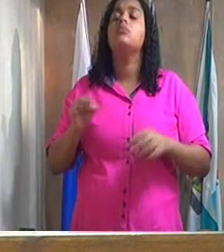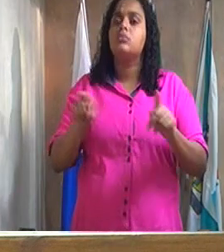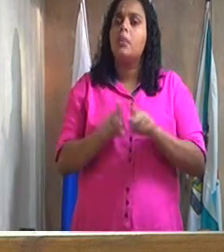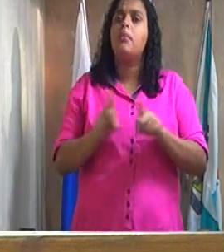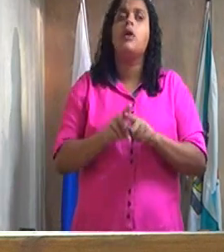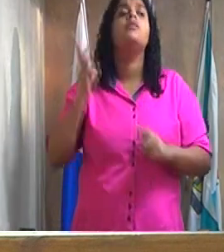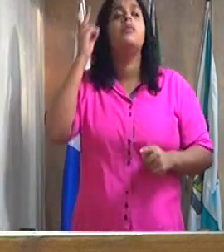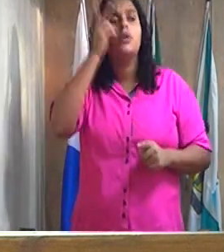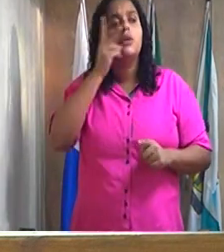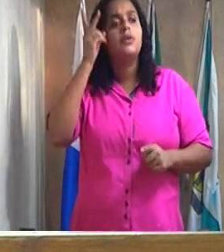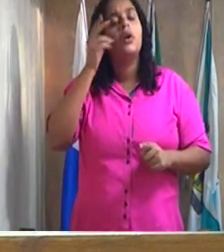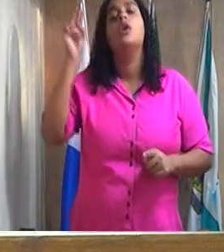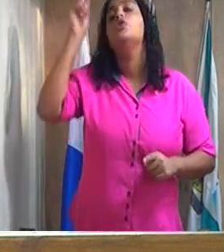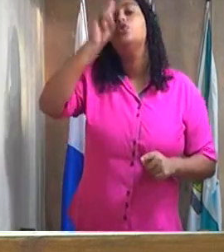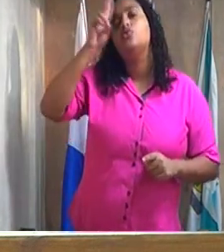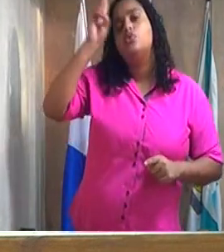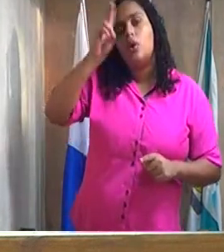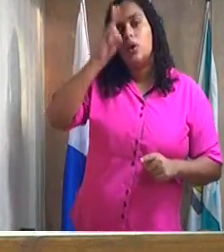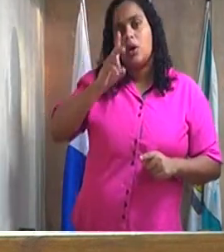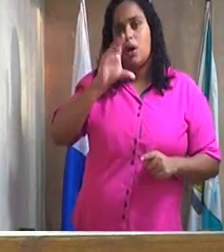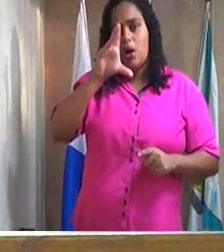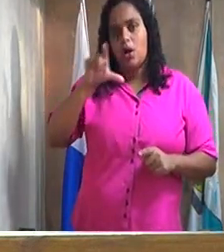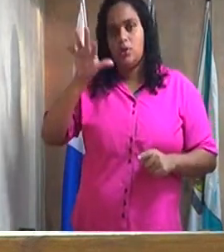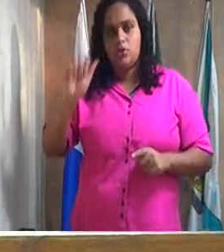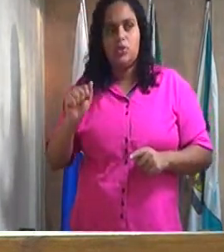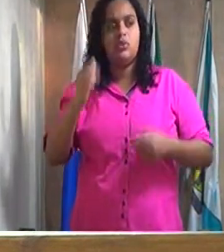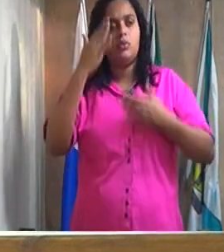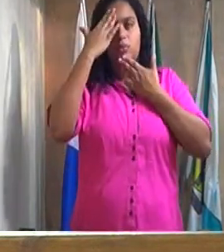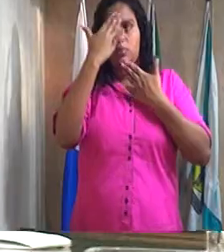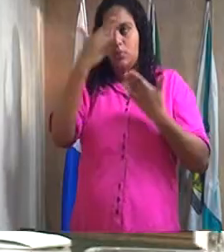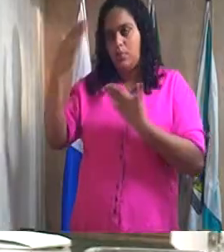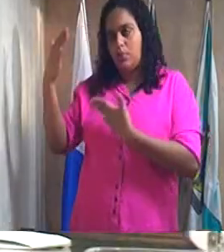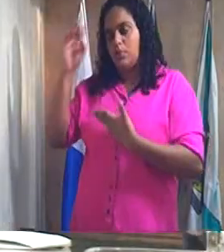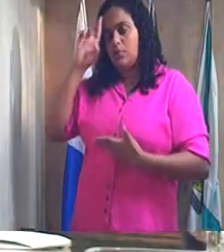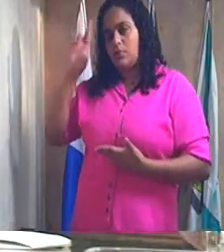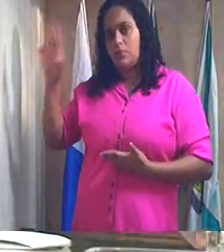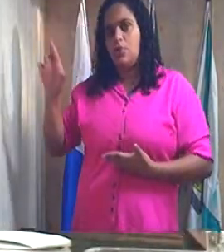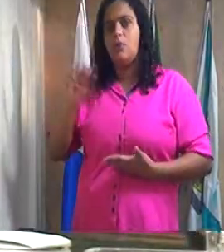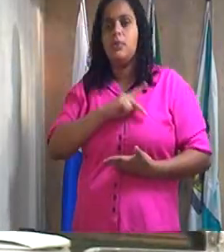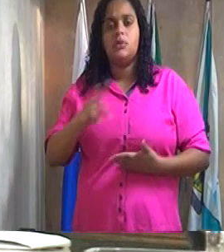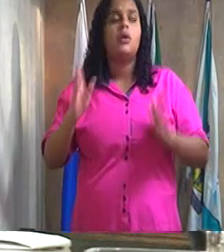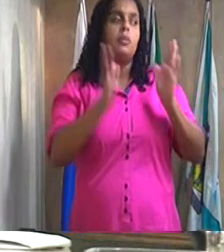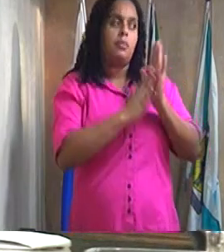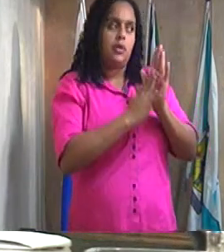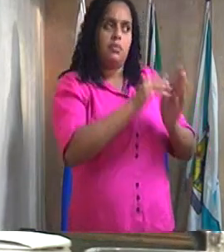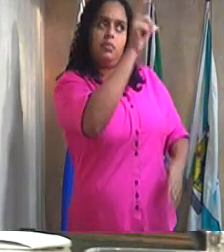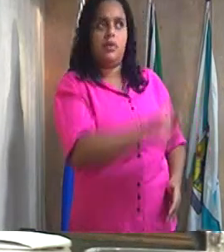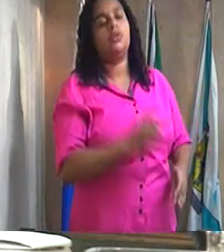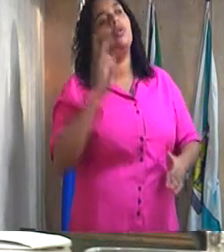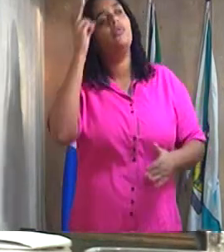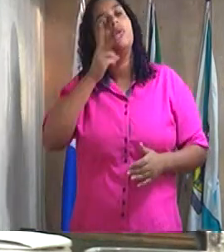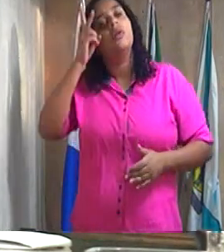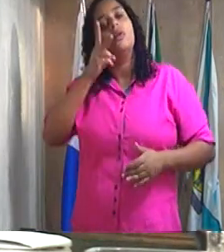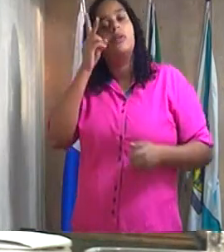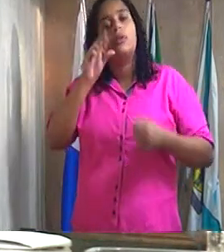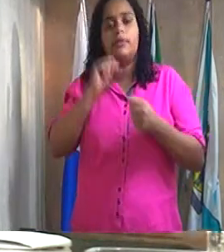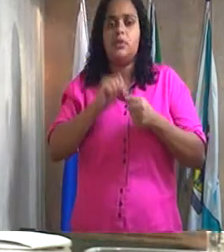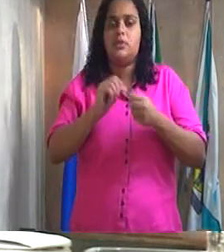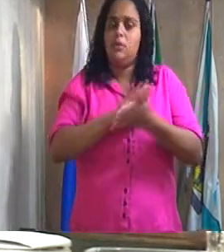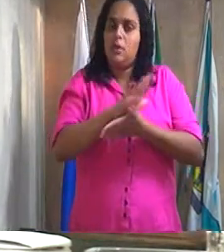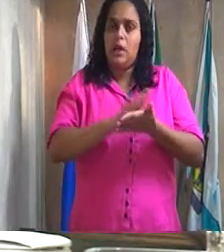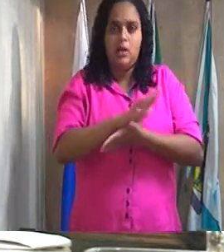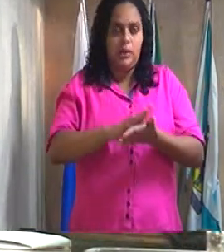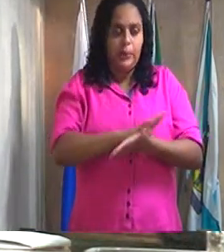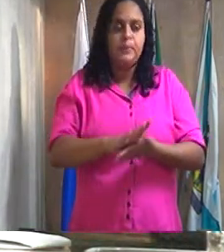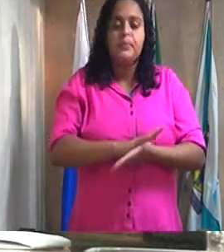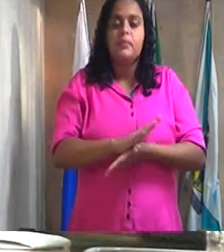vamos marcar a história de Duque de Caxias. Meu muito obrigado, senhor presidente. Parabéns, vereador. Não havendo mais nada para ser tratado na noite